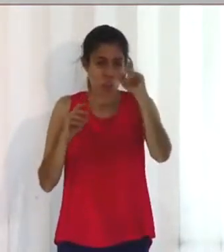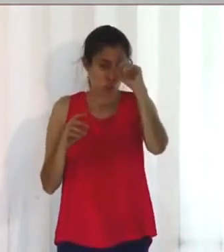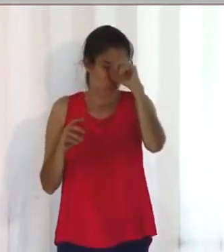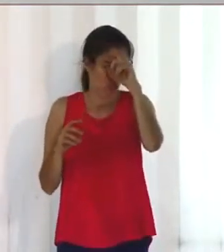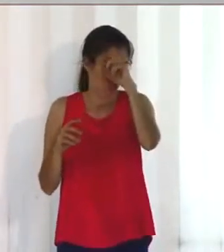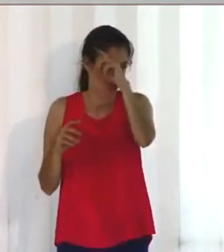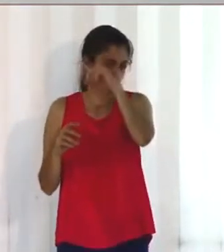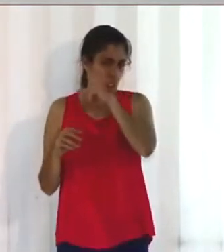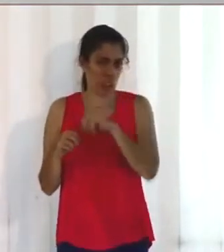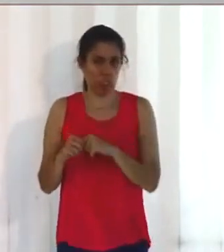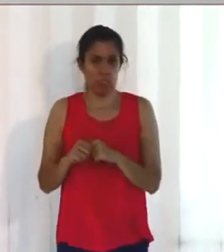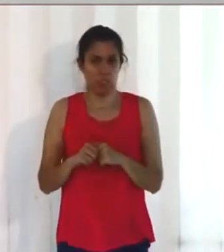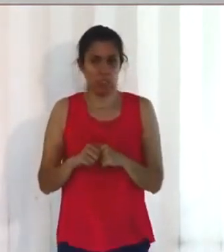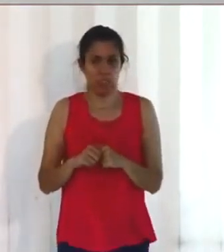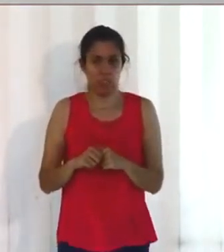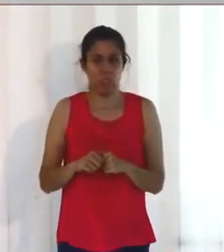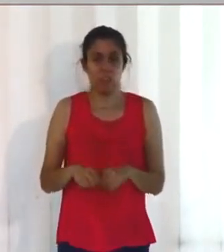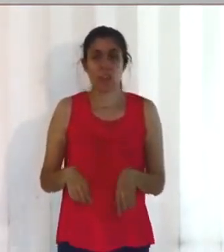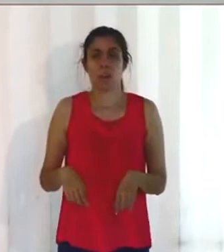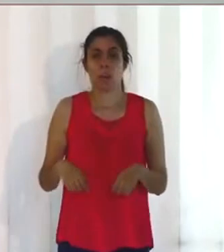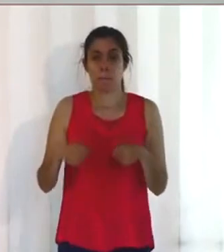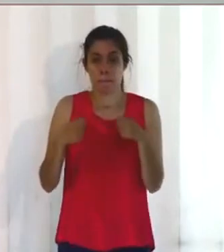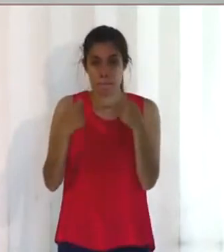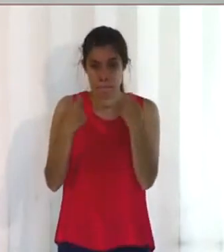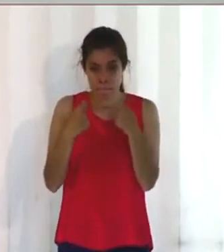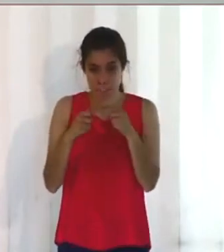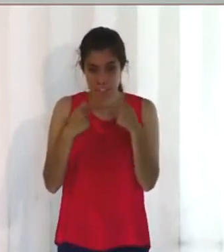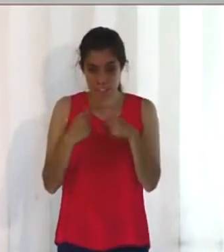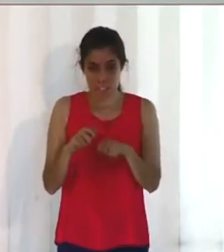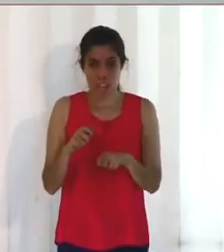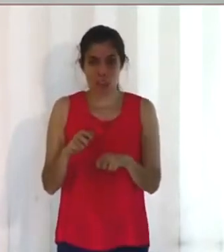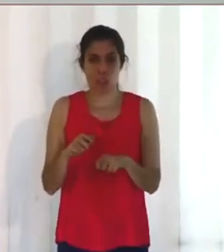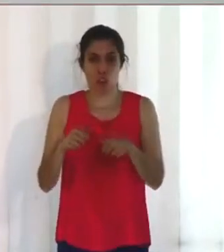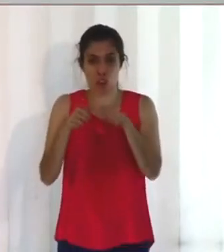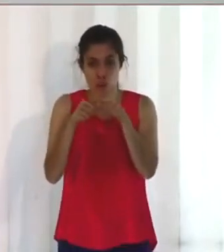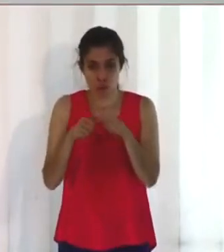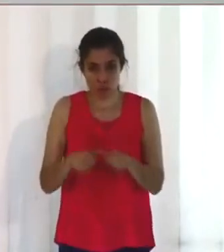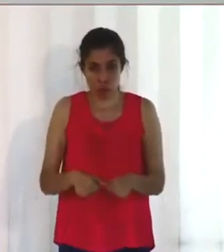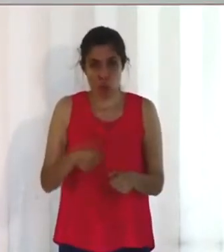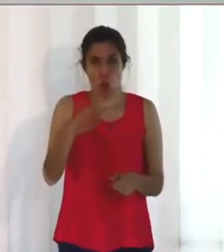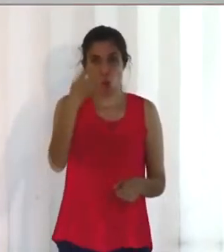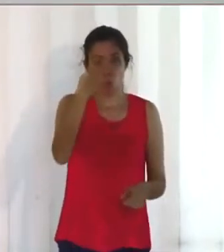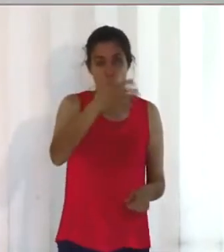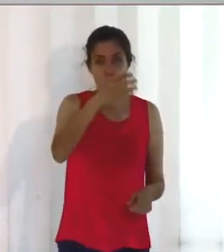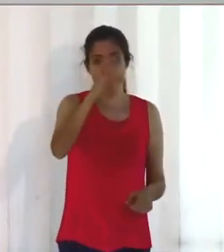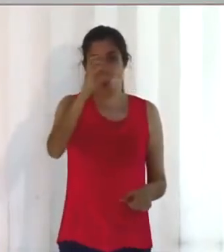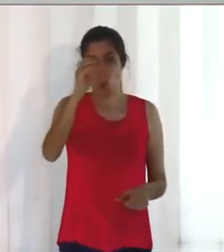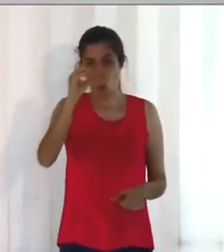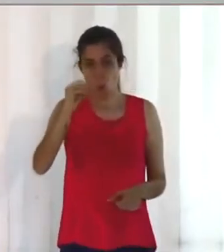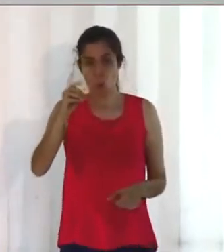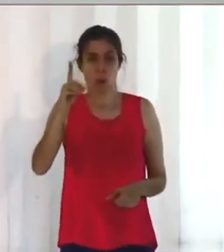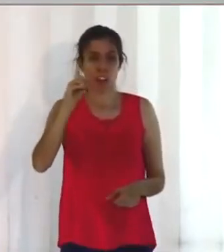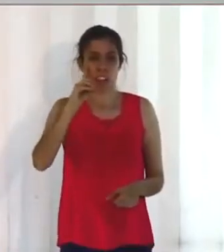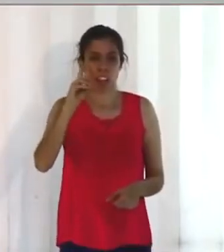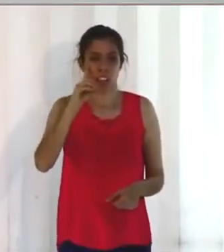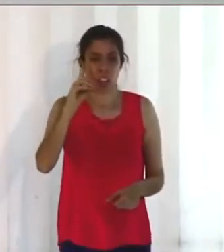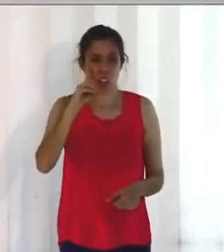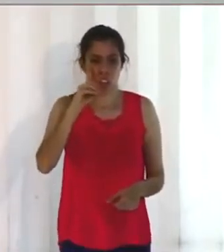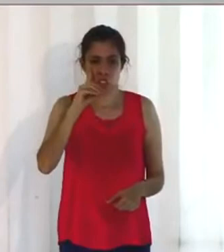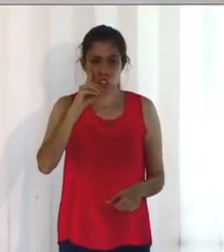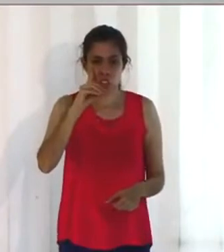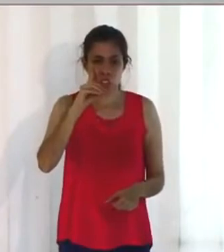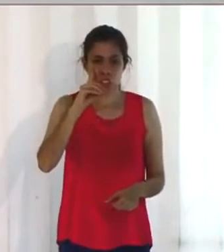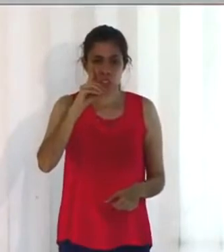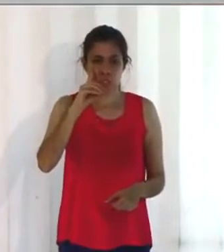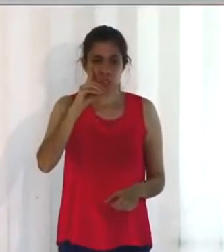40 giorni, ou giorni, porque é plural em italiano, 40 giorni, sem levar nenhum turista para dentro